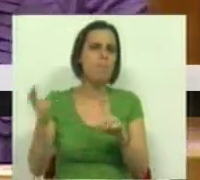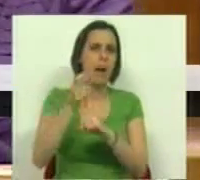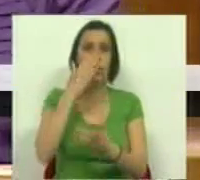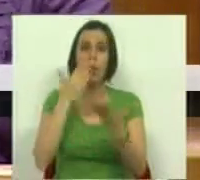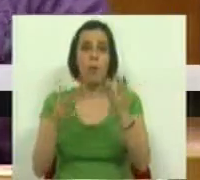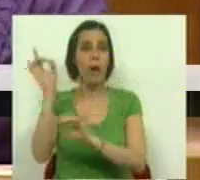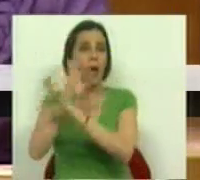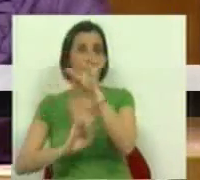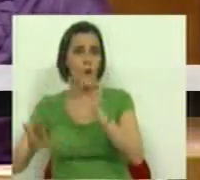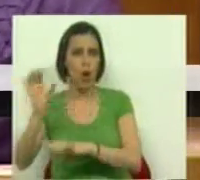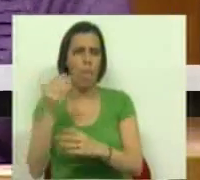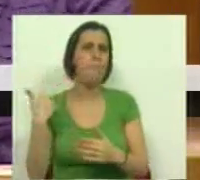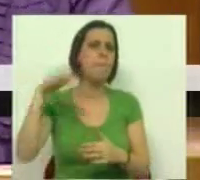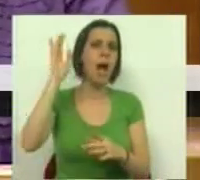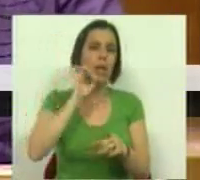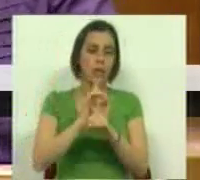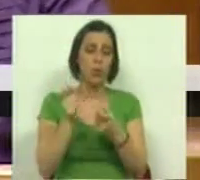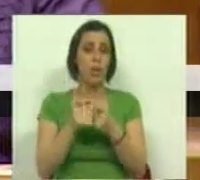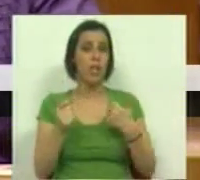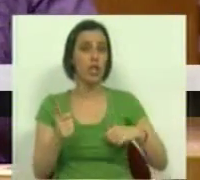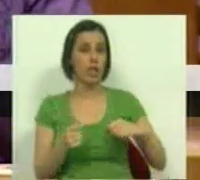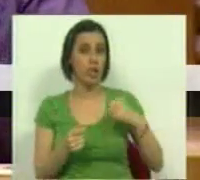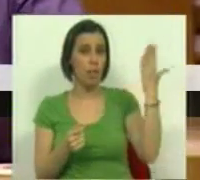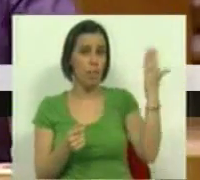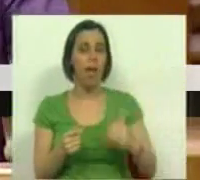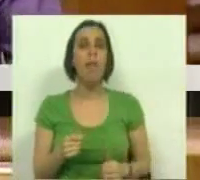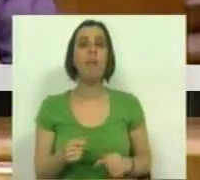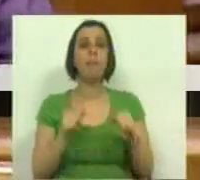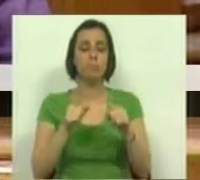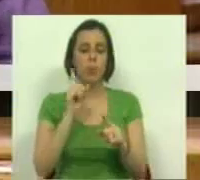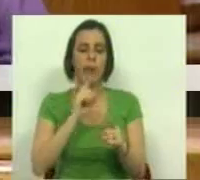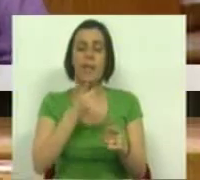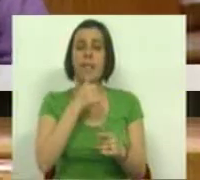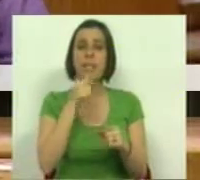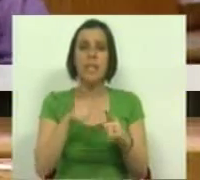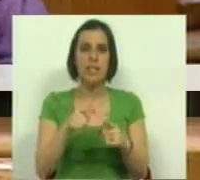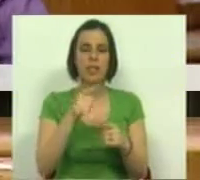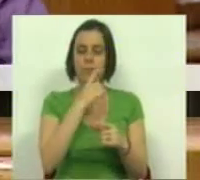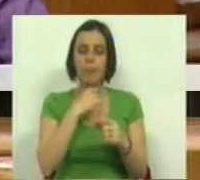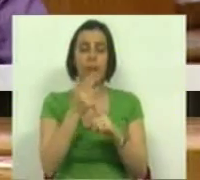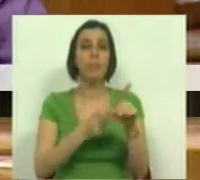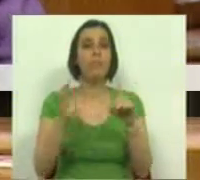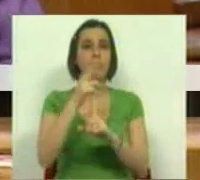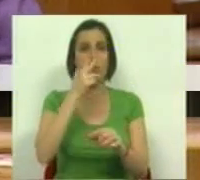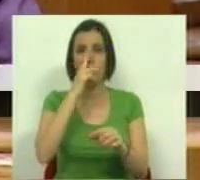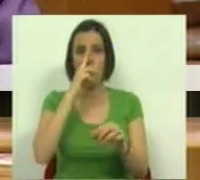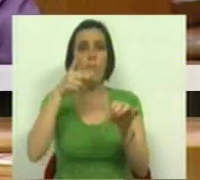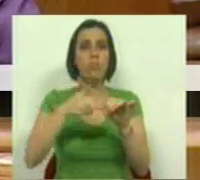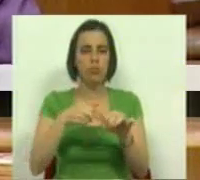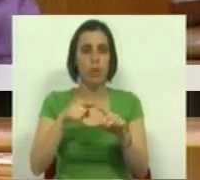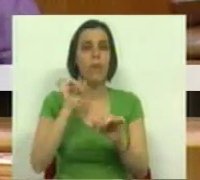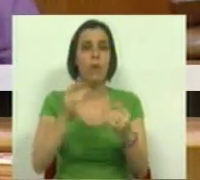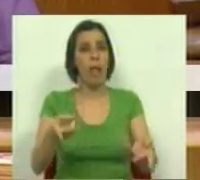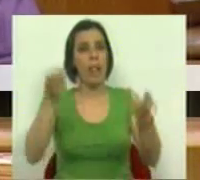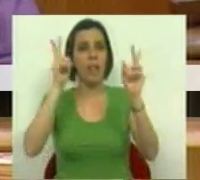na Europa, bem mais alto do que na vizinha Espanha. E o fator determinante para a escalada dos preços dos combustíveis foi a